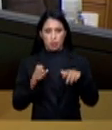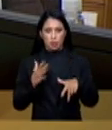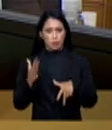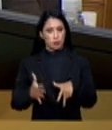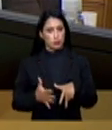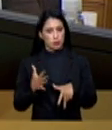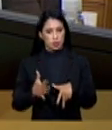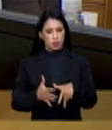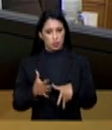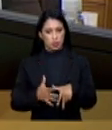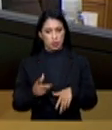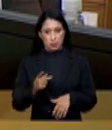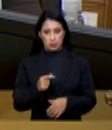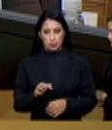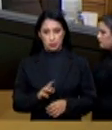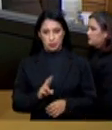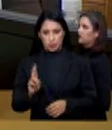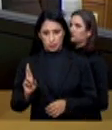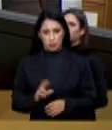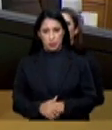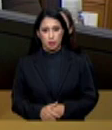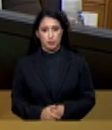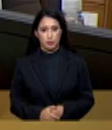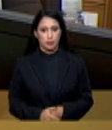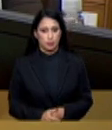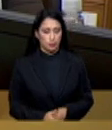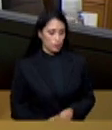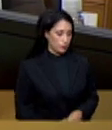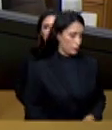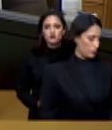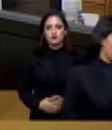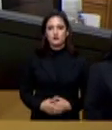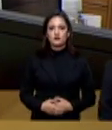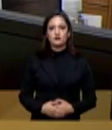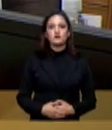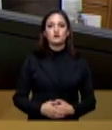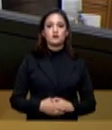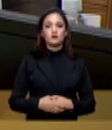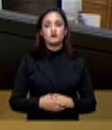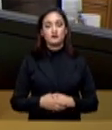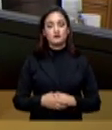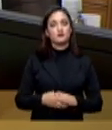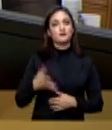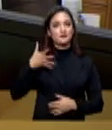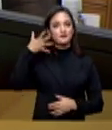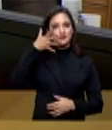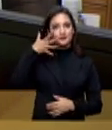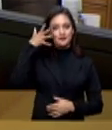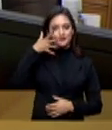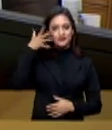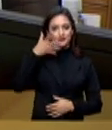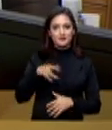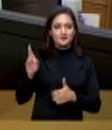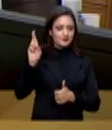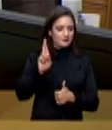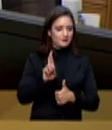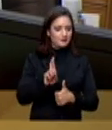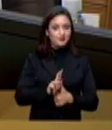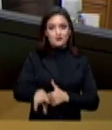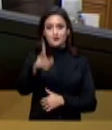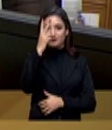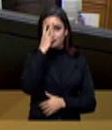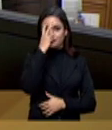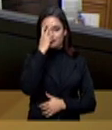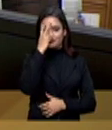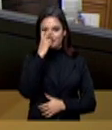sustentação oral do Senhor procurador-geral da república quem também saúde Doutor Augusto Aras aqui presente e